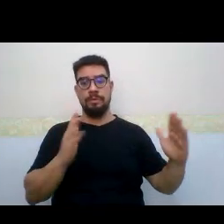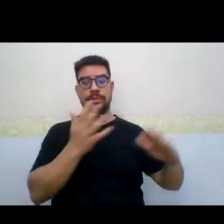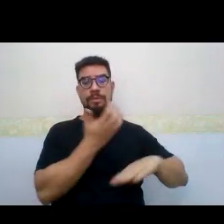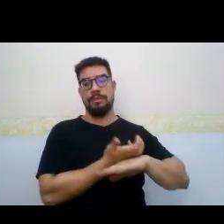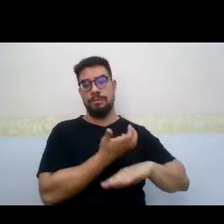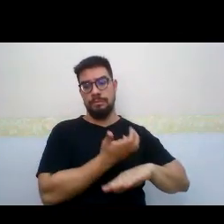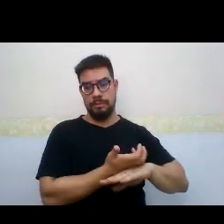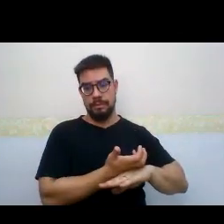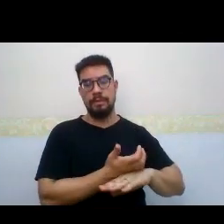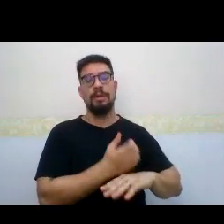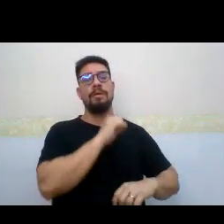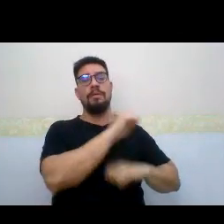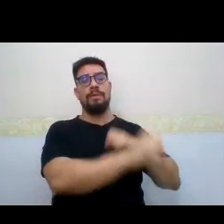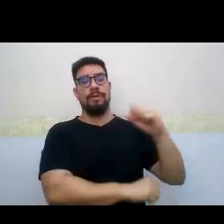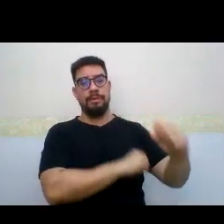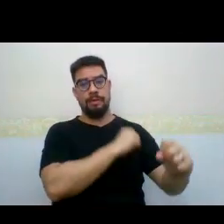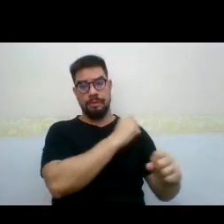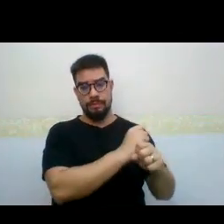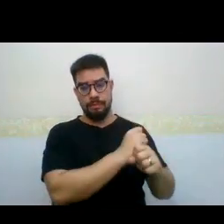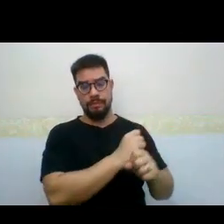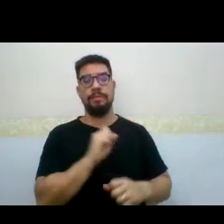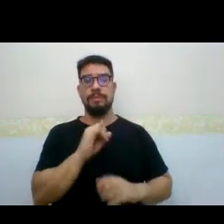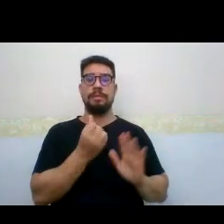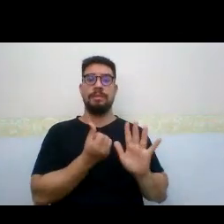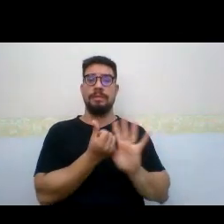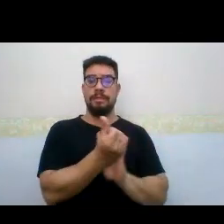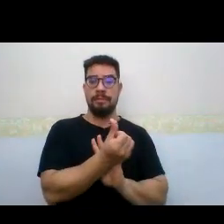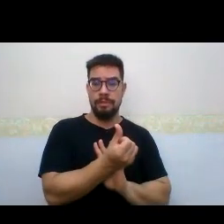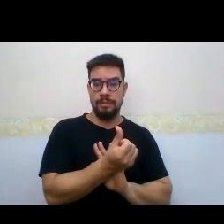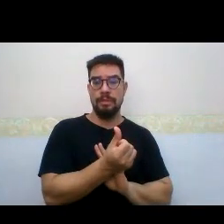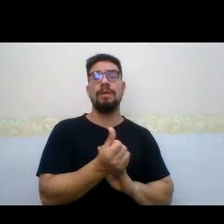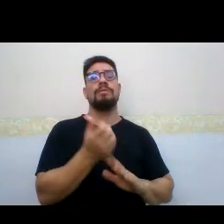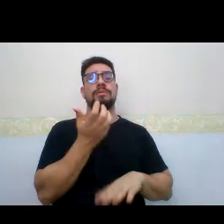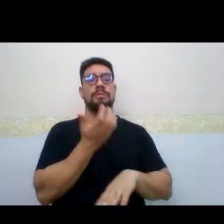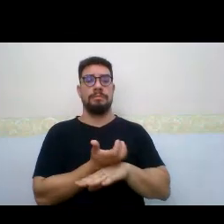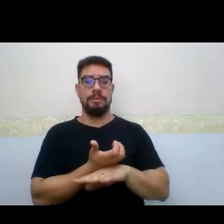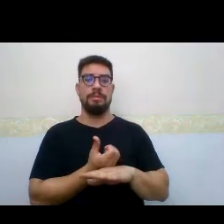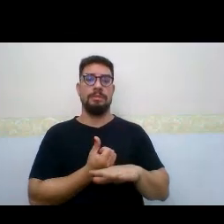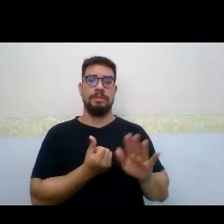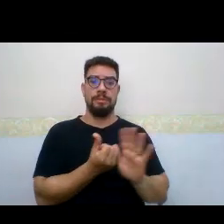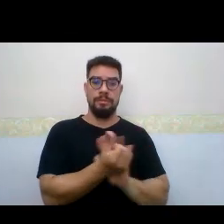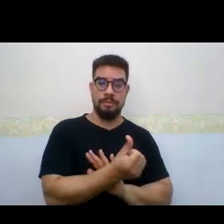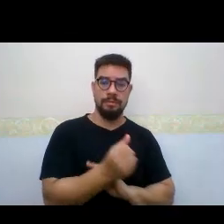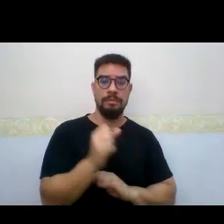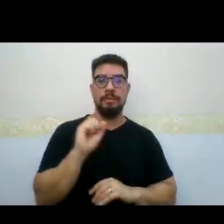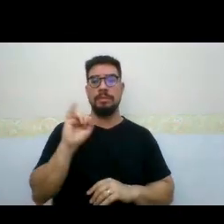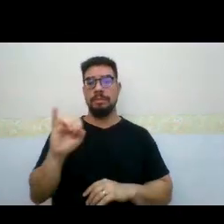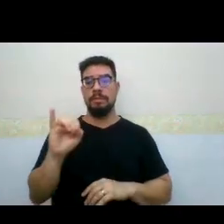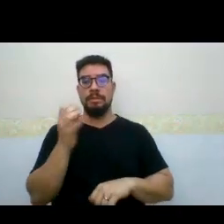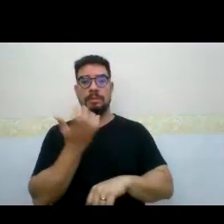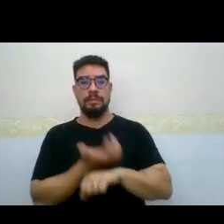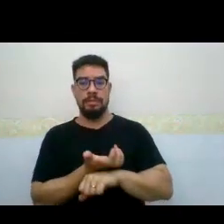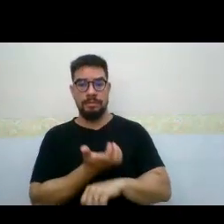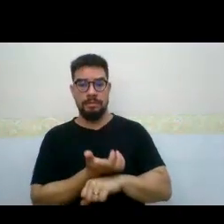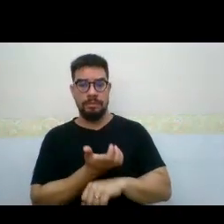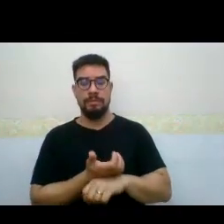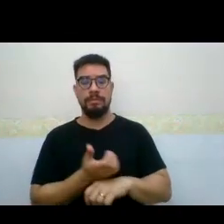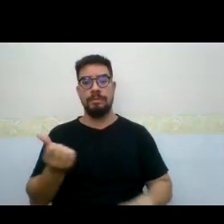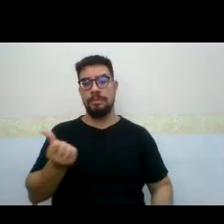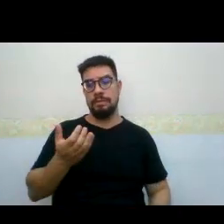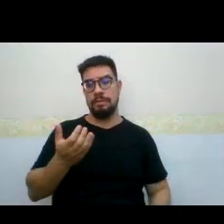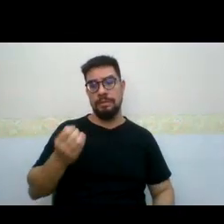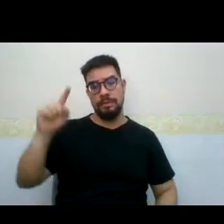o ano todo. Se a disciplina é semestral, o plano é para o semestre. Se ela é uma disciplina que vai durar 60